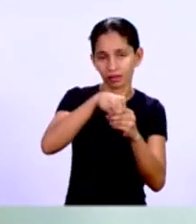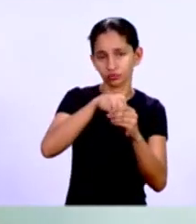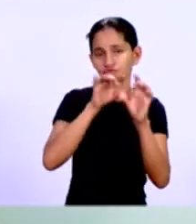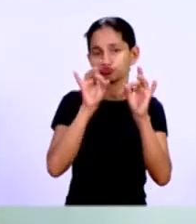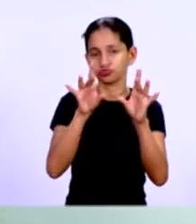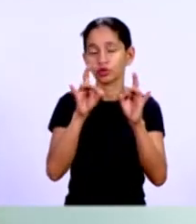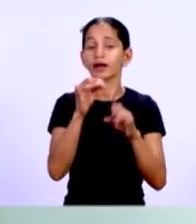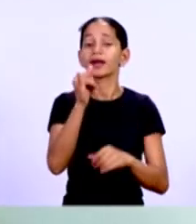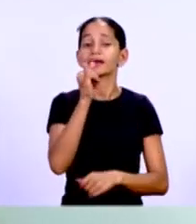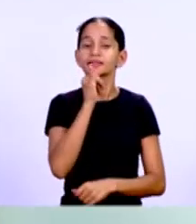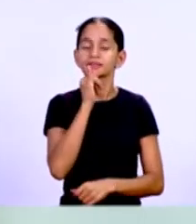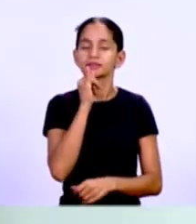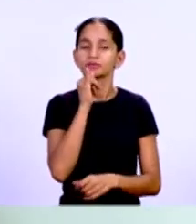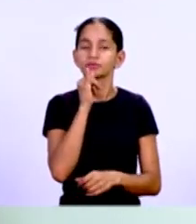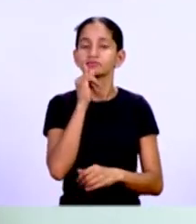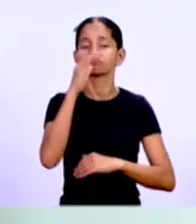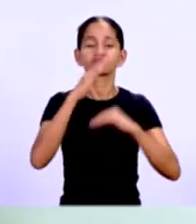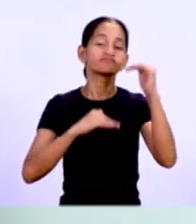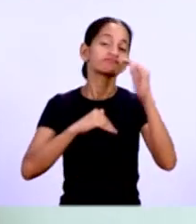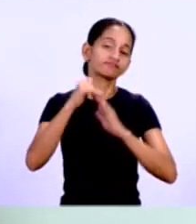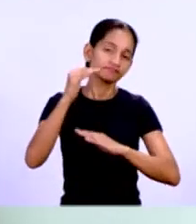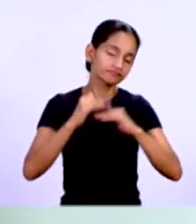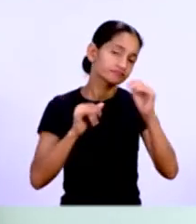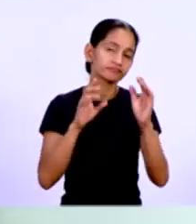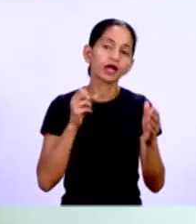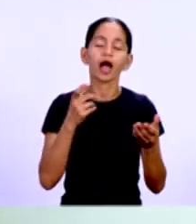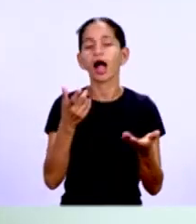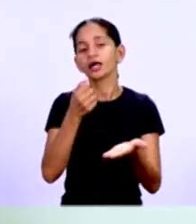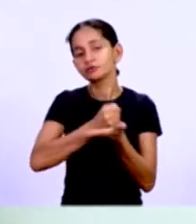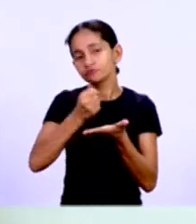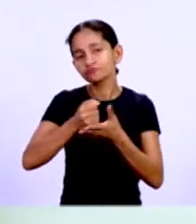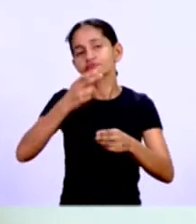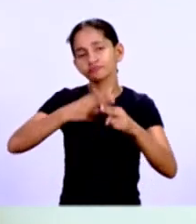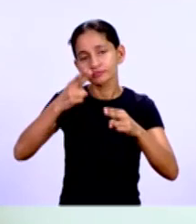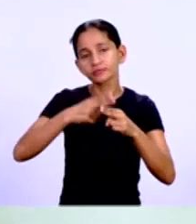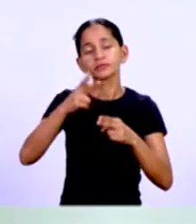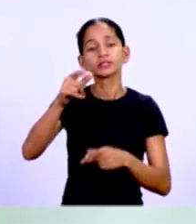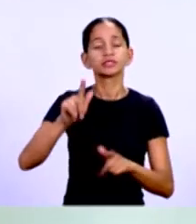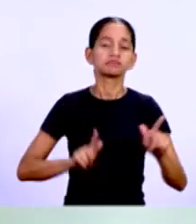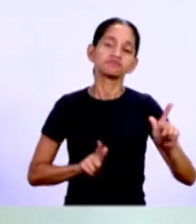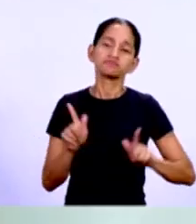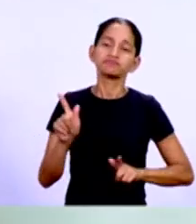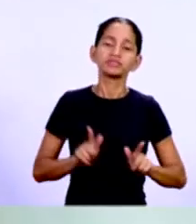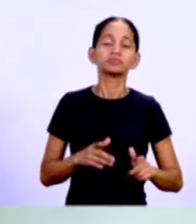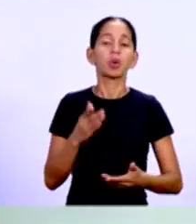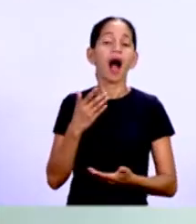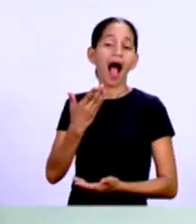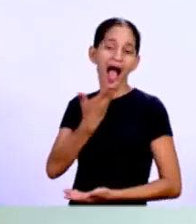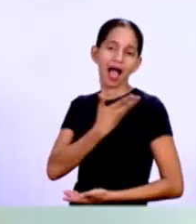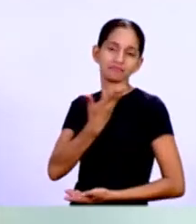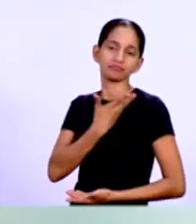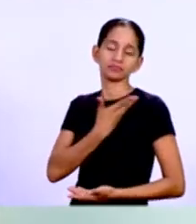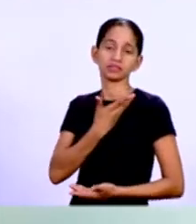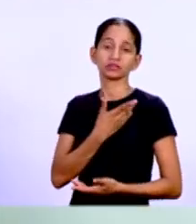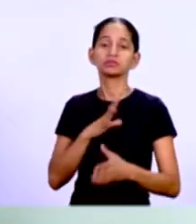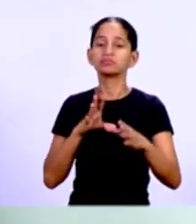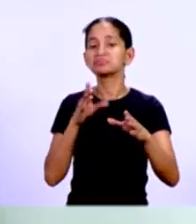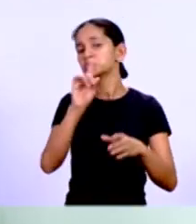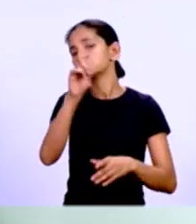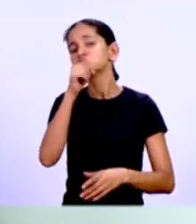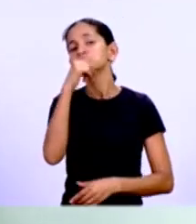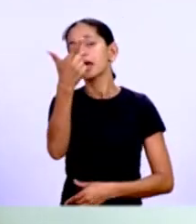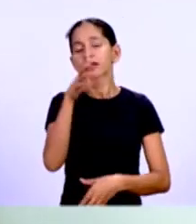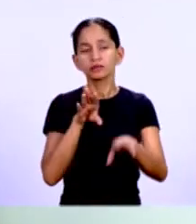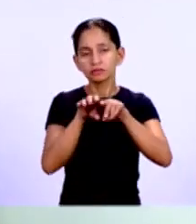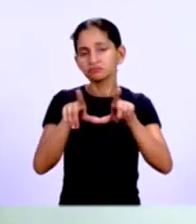quando você contrata o primo de alguém, de um conhecido que te indicou ali para fazer análise de gestão de cadastro, o cara não é formado em